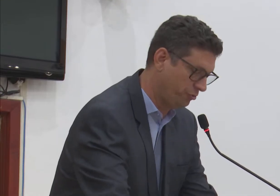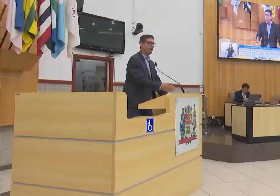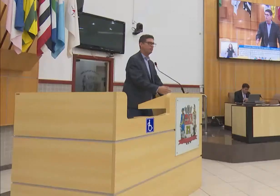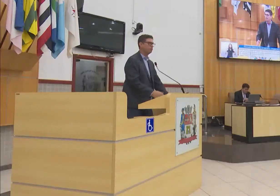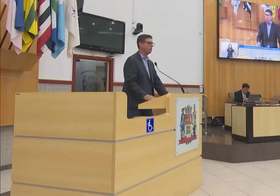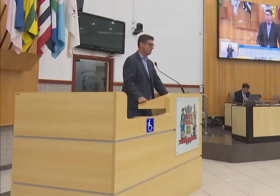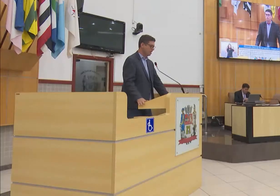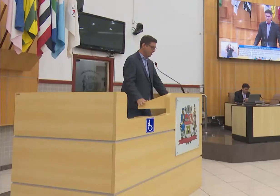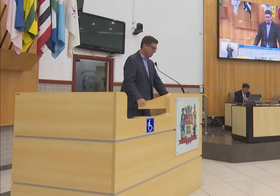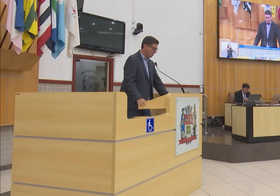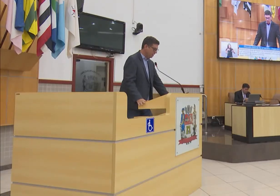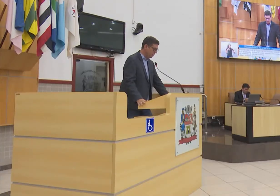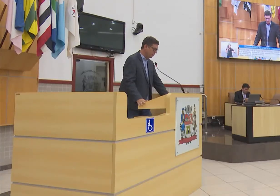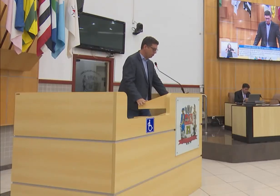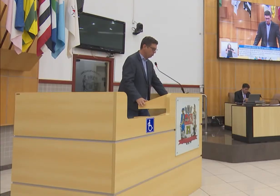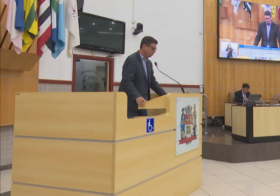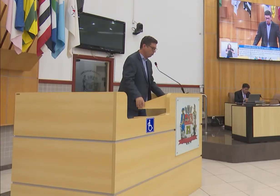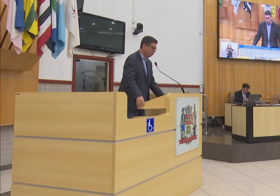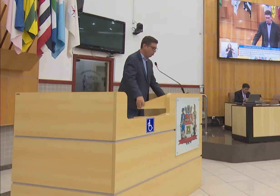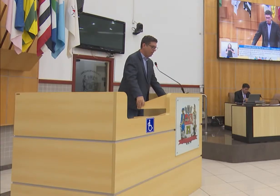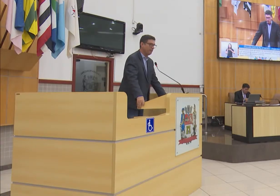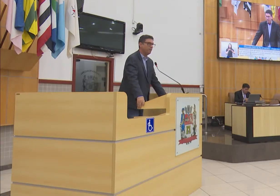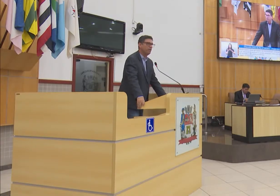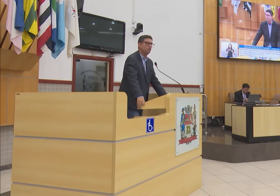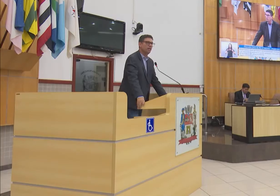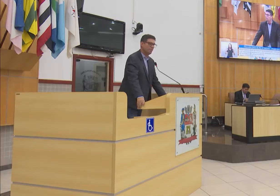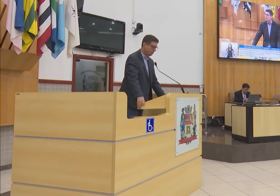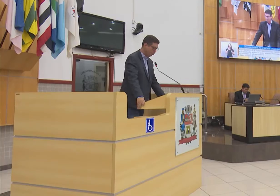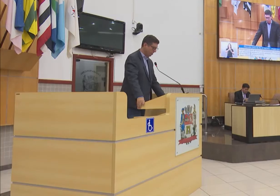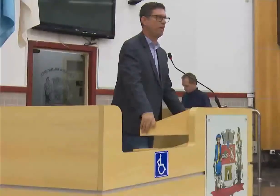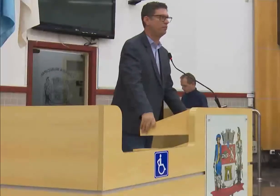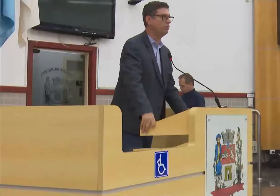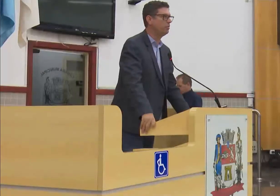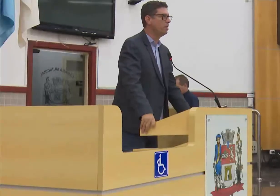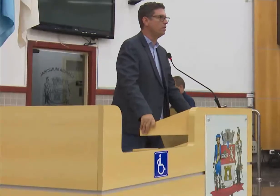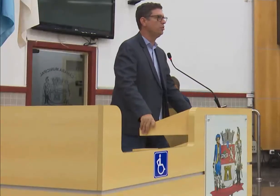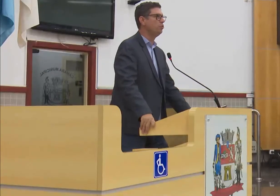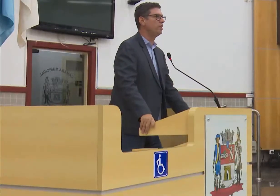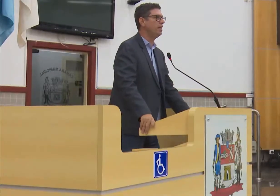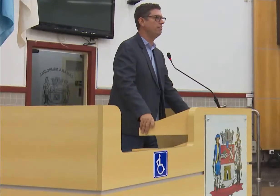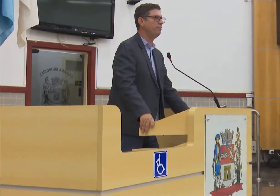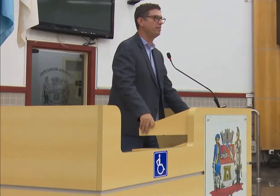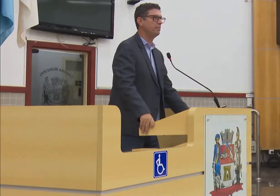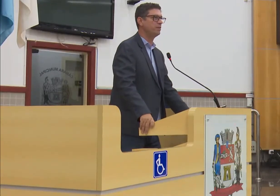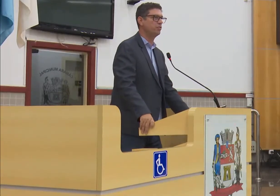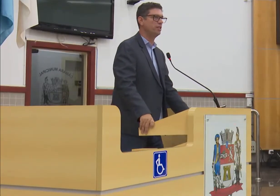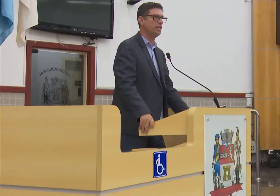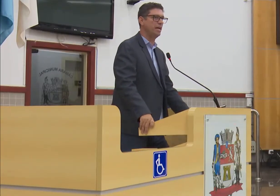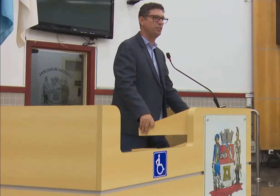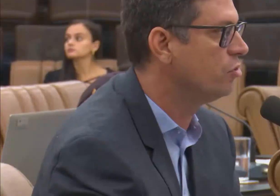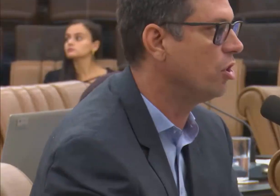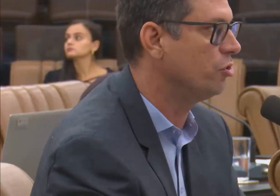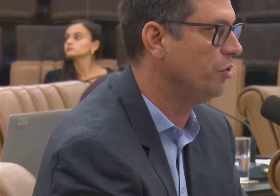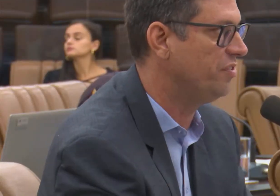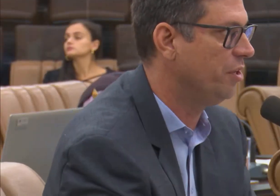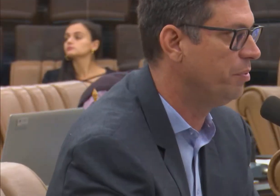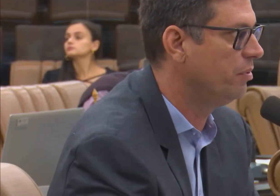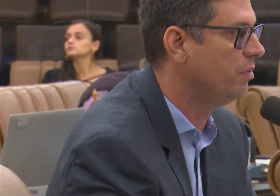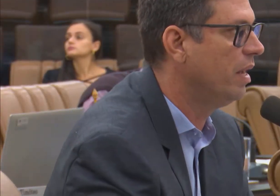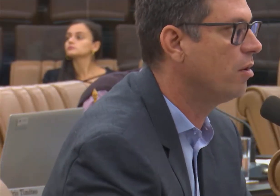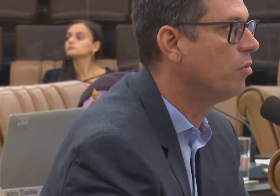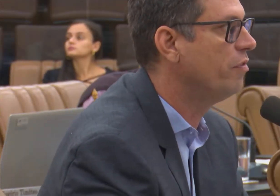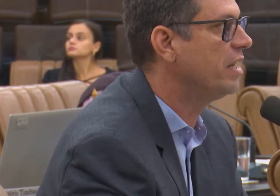Dude estão a capacitação de docentes e da equipe pedagógica para a implementação de discussão, prevenção